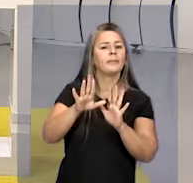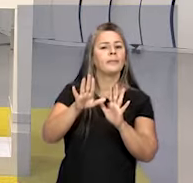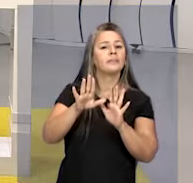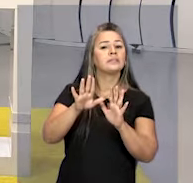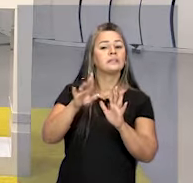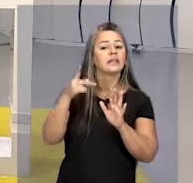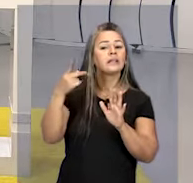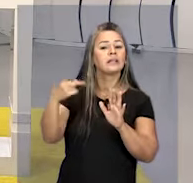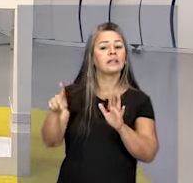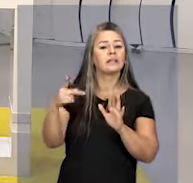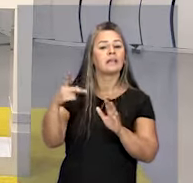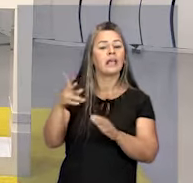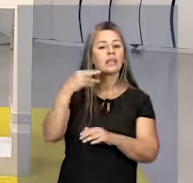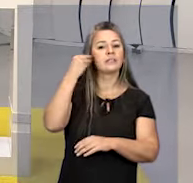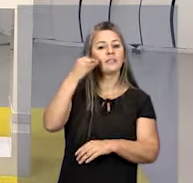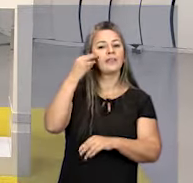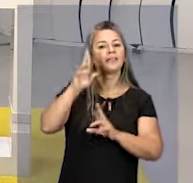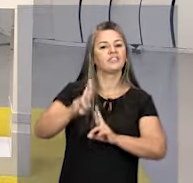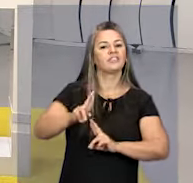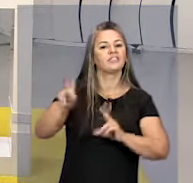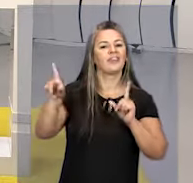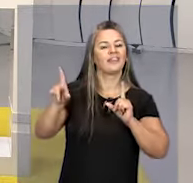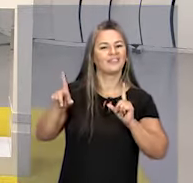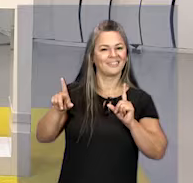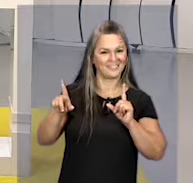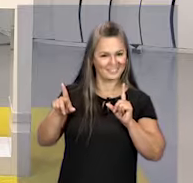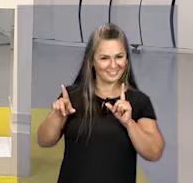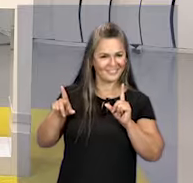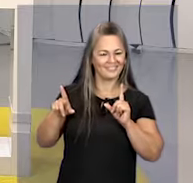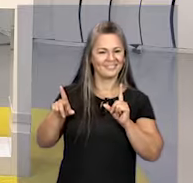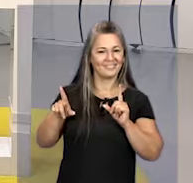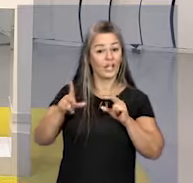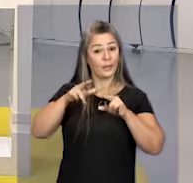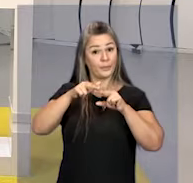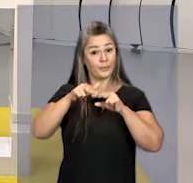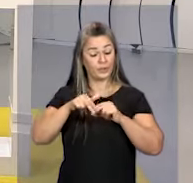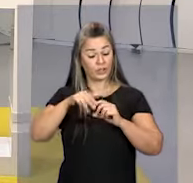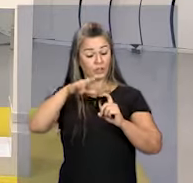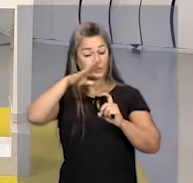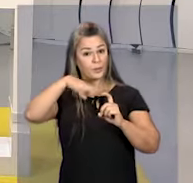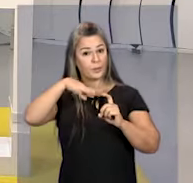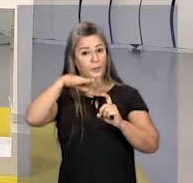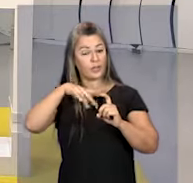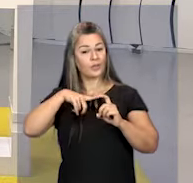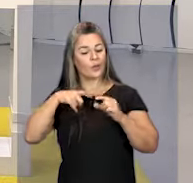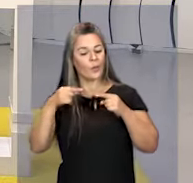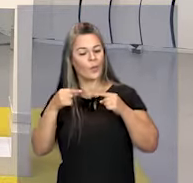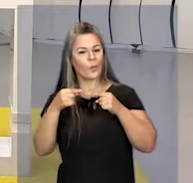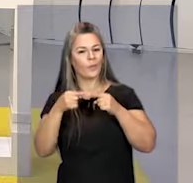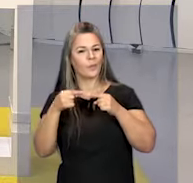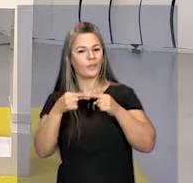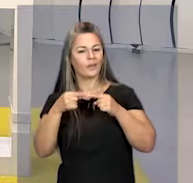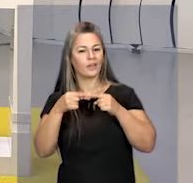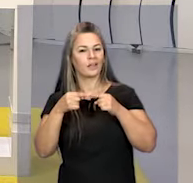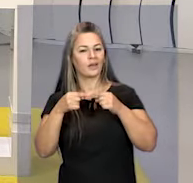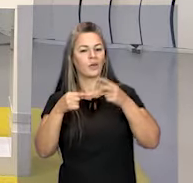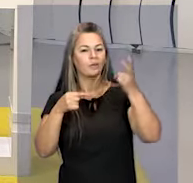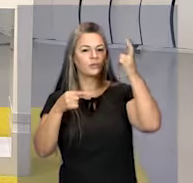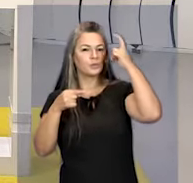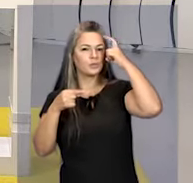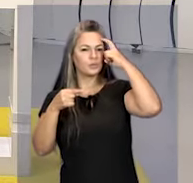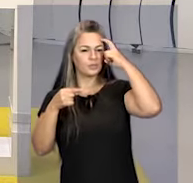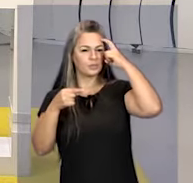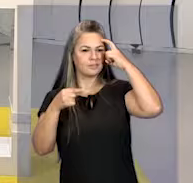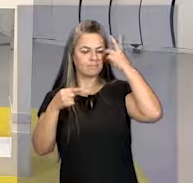diferente. Então, os mitos, eles estão diretamente relacionados com a sua cultura, tá